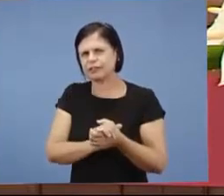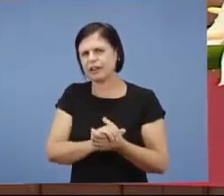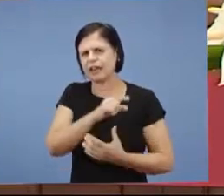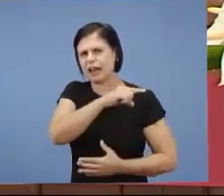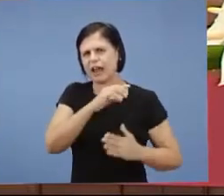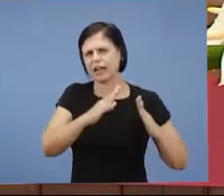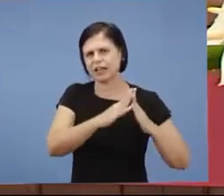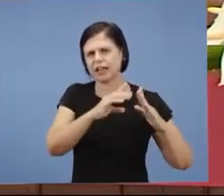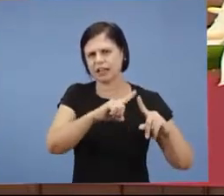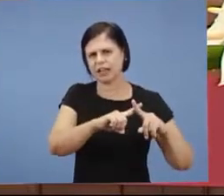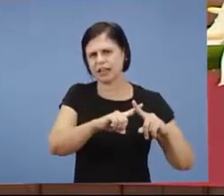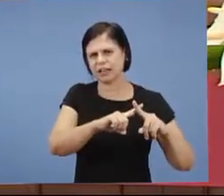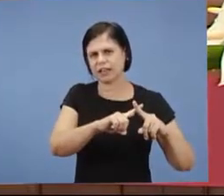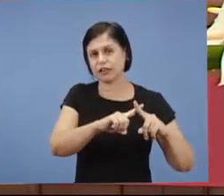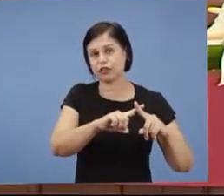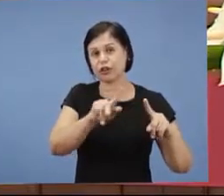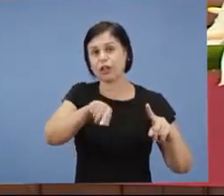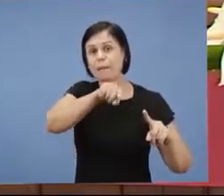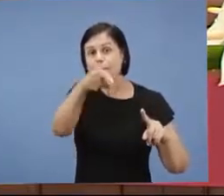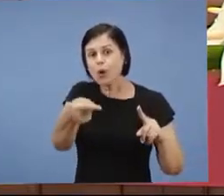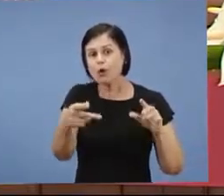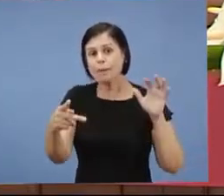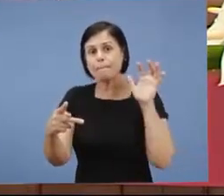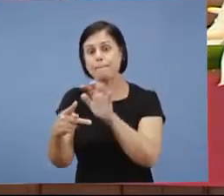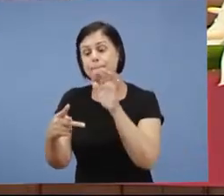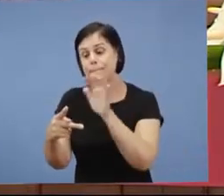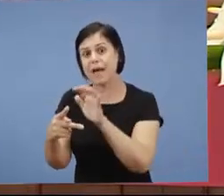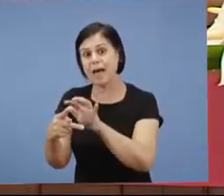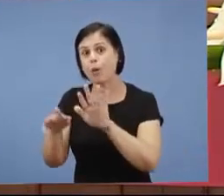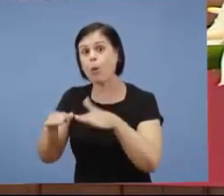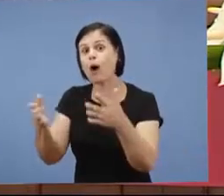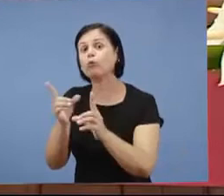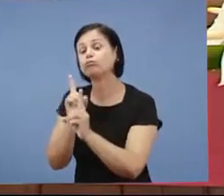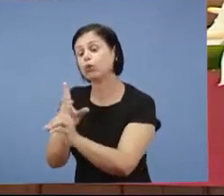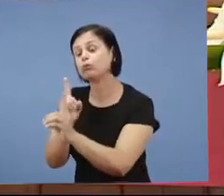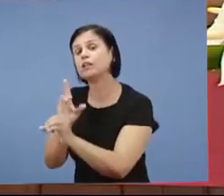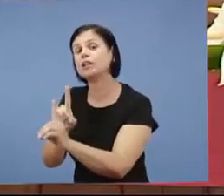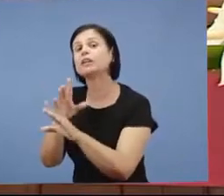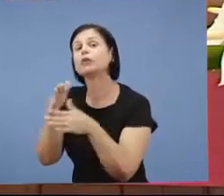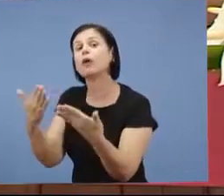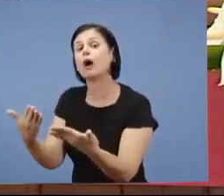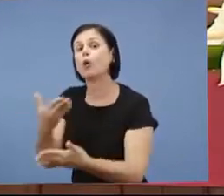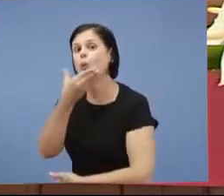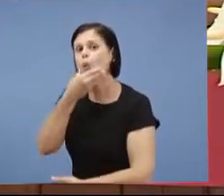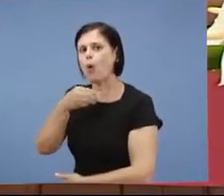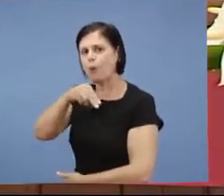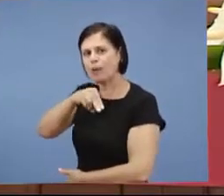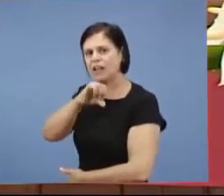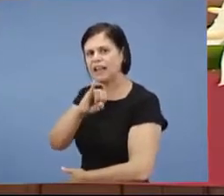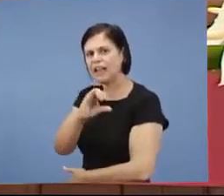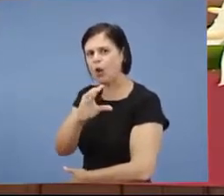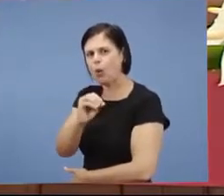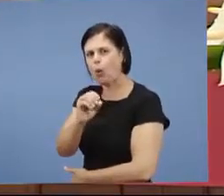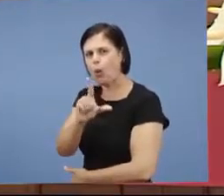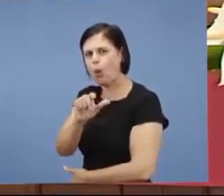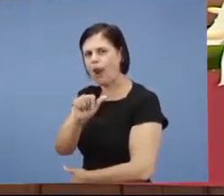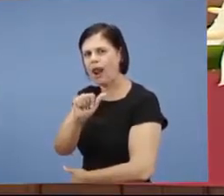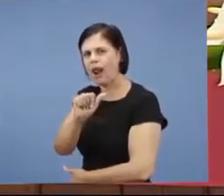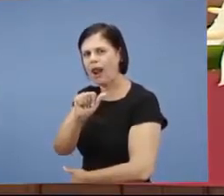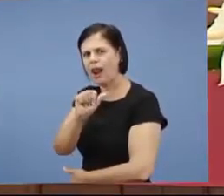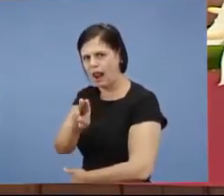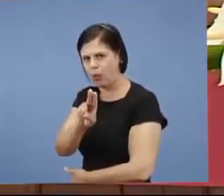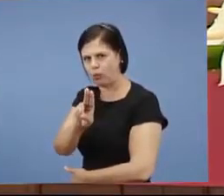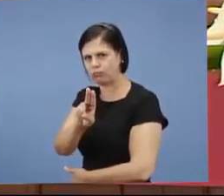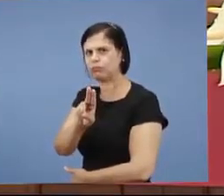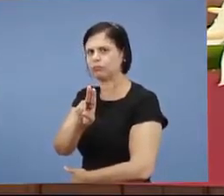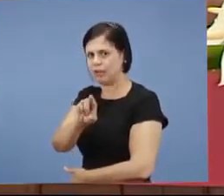na igreja de Pérgamo. Qual foi a doutrina? A doutrina dos Nicolaitas. Já entrou, saiu de obra e